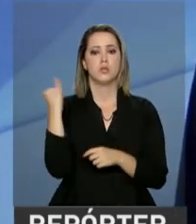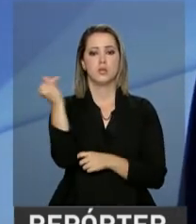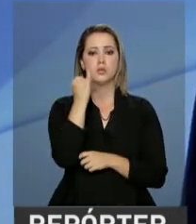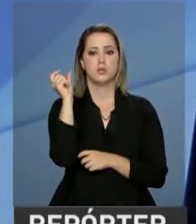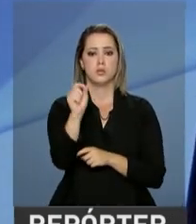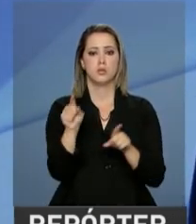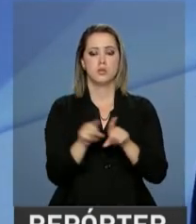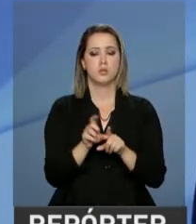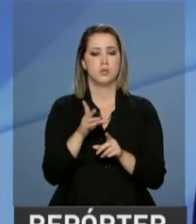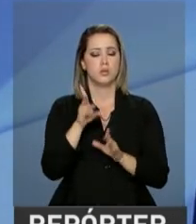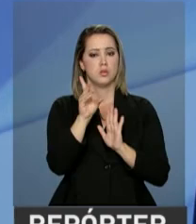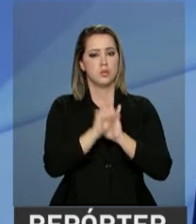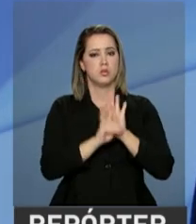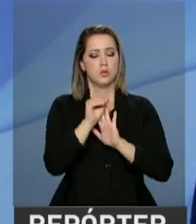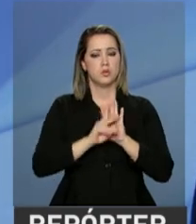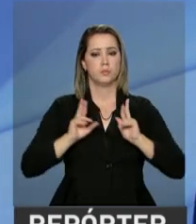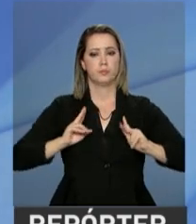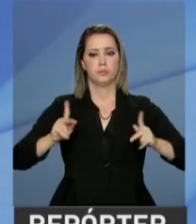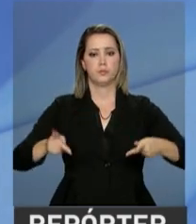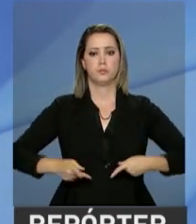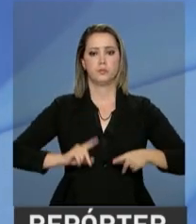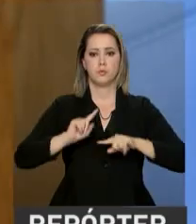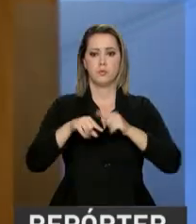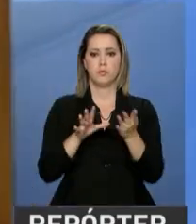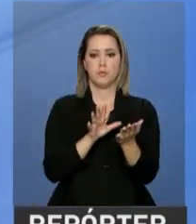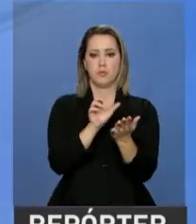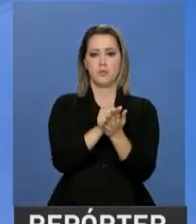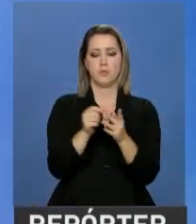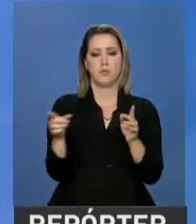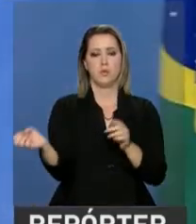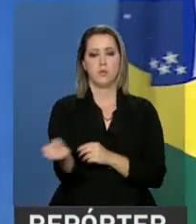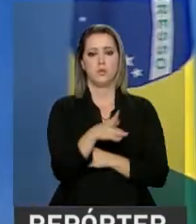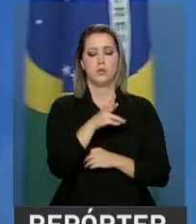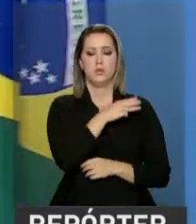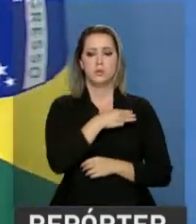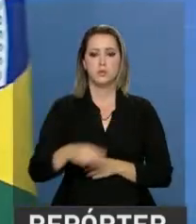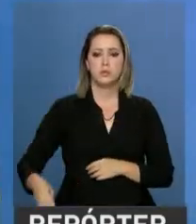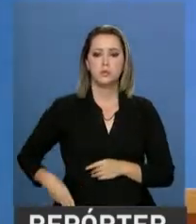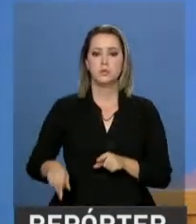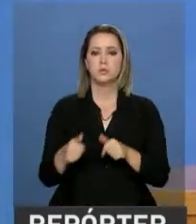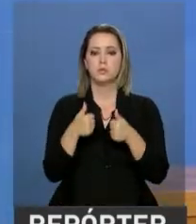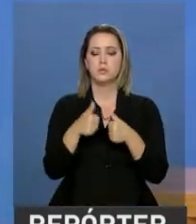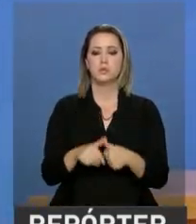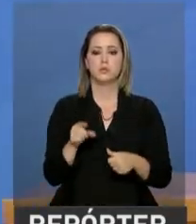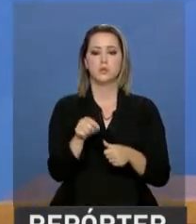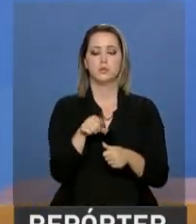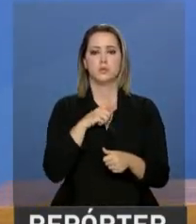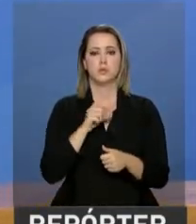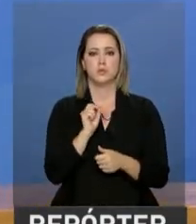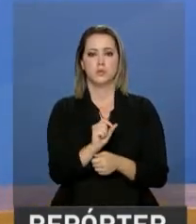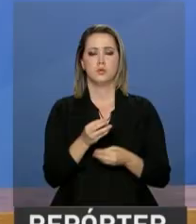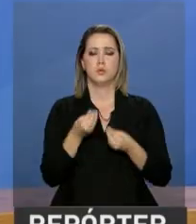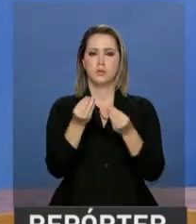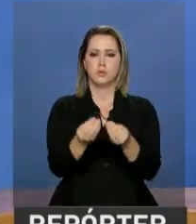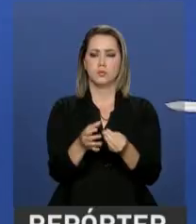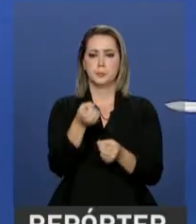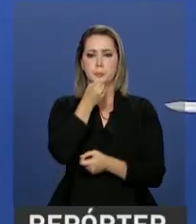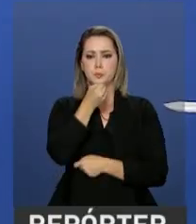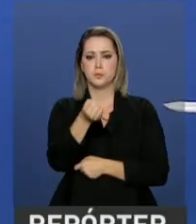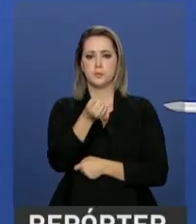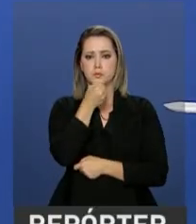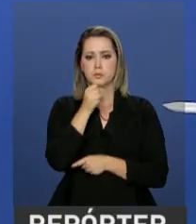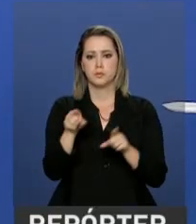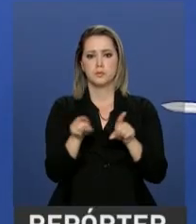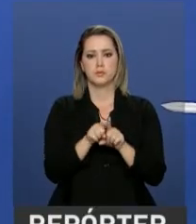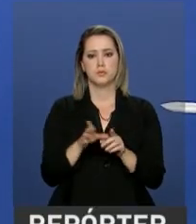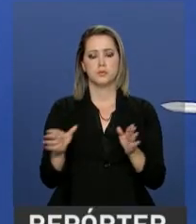afirmação da dignidade humana. Depois da posse, o novo ministro da Justiça e Segurança Pública garantiu a jornalistas que a